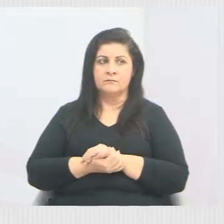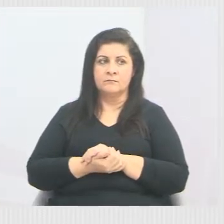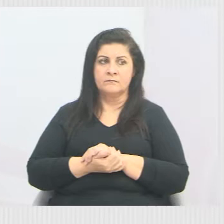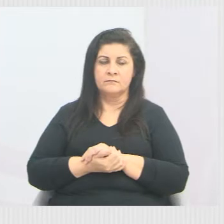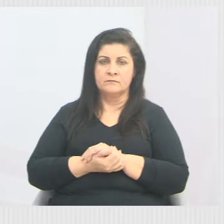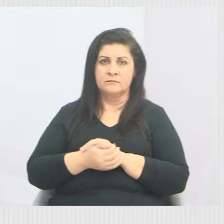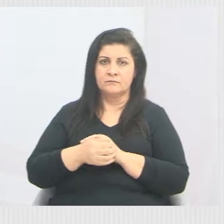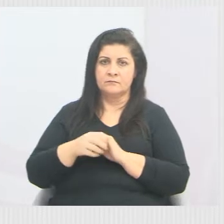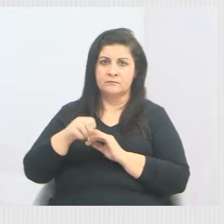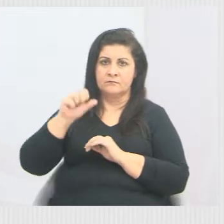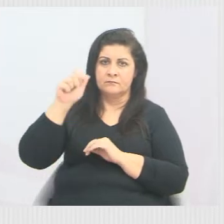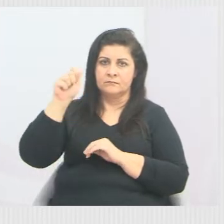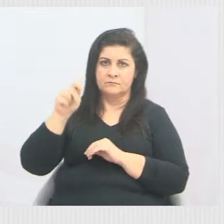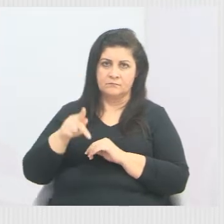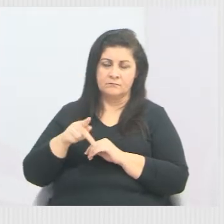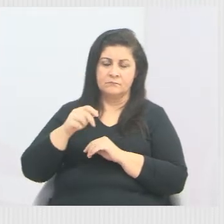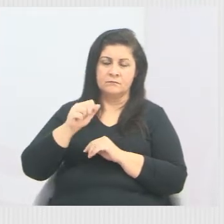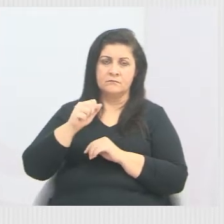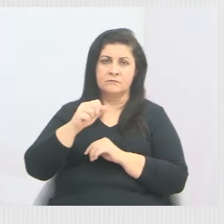Previdência Social,